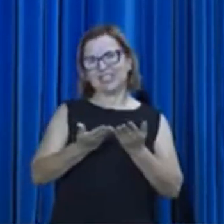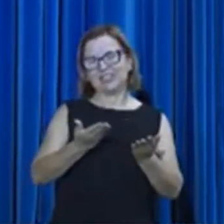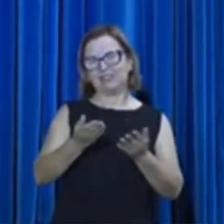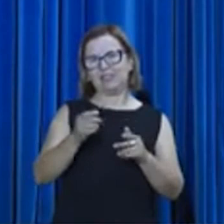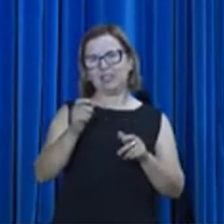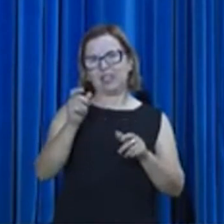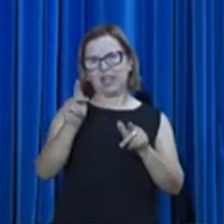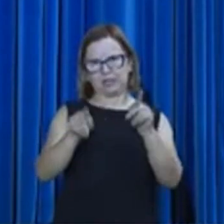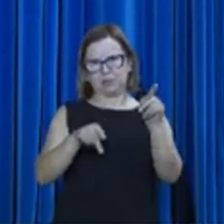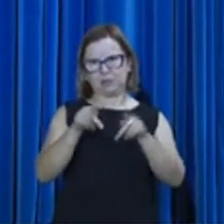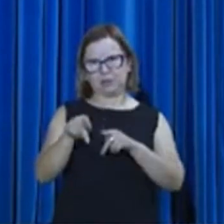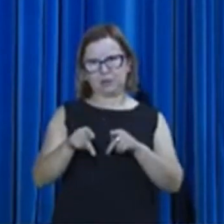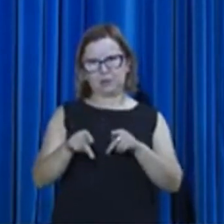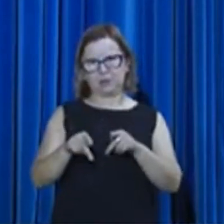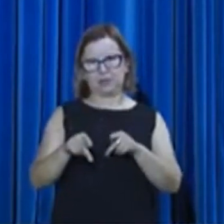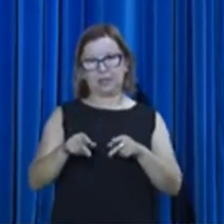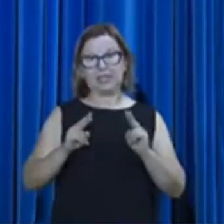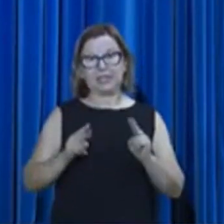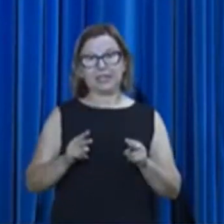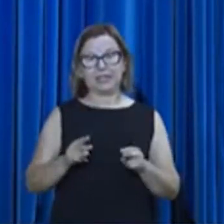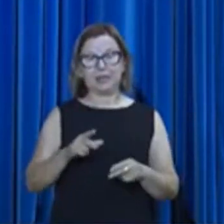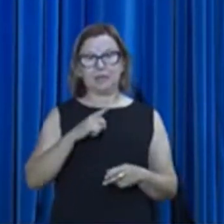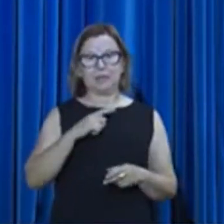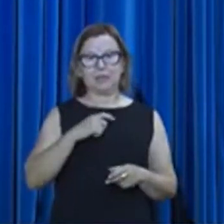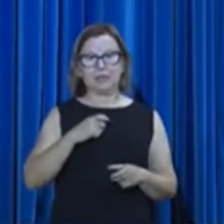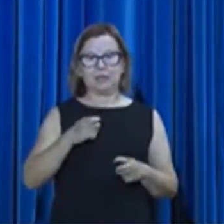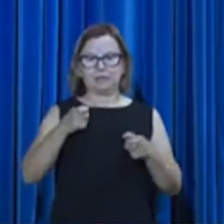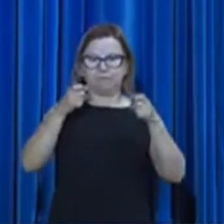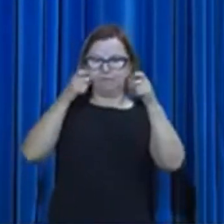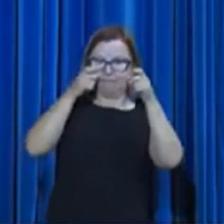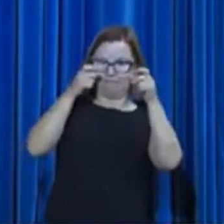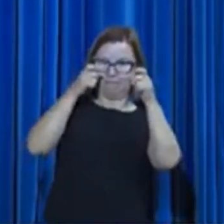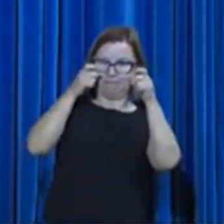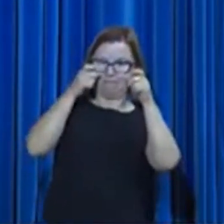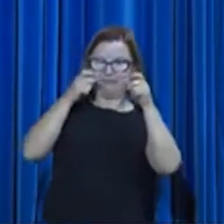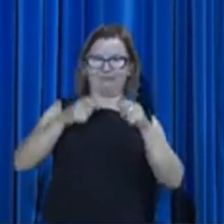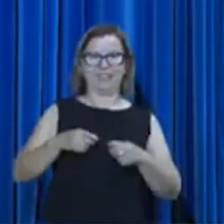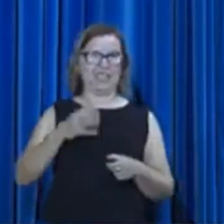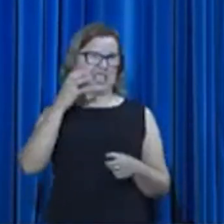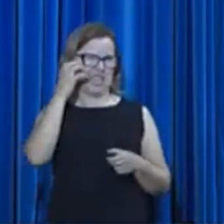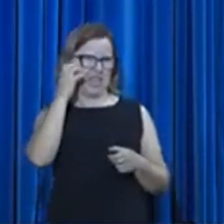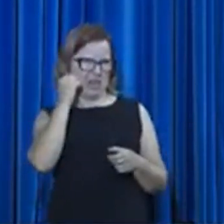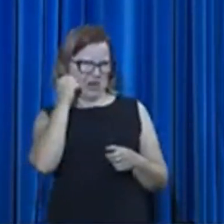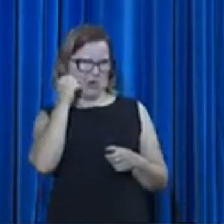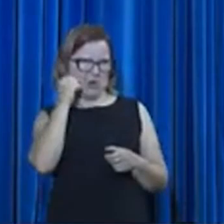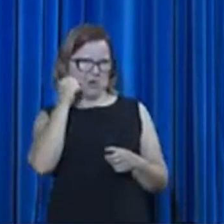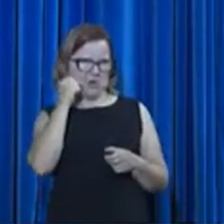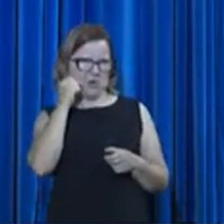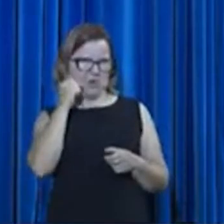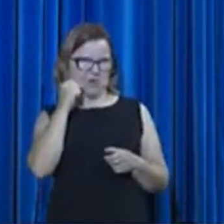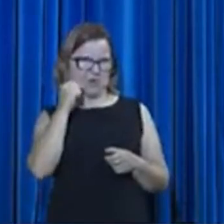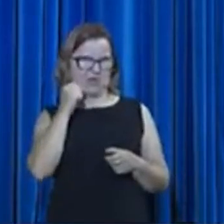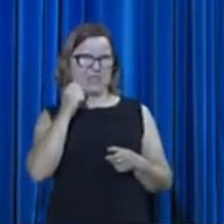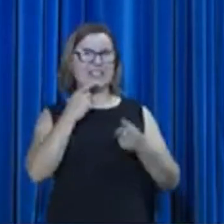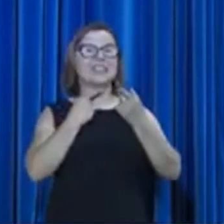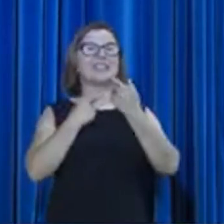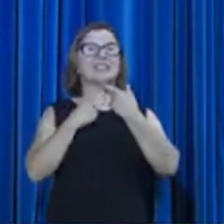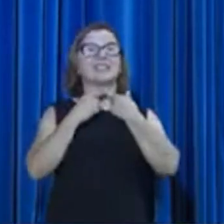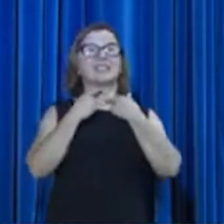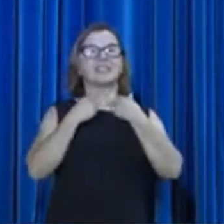trás algum interesse. Há sempre por trás algum ganho que a pessoa almeja.